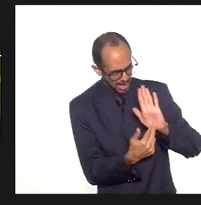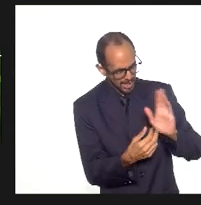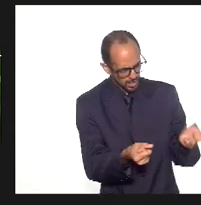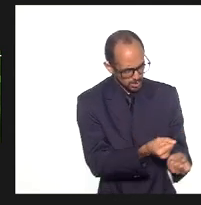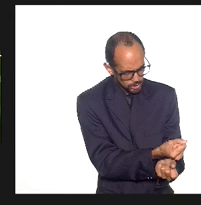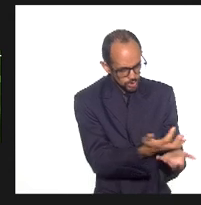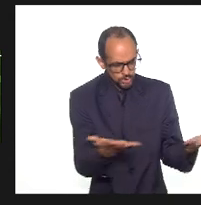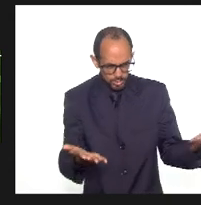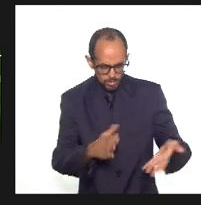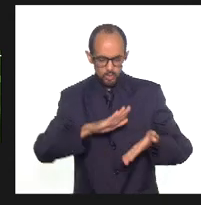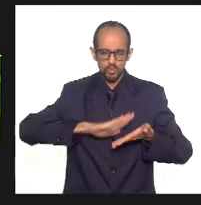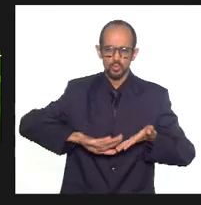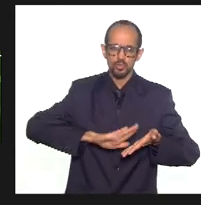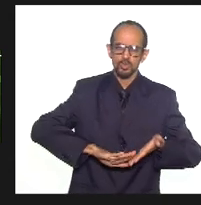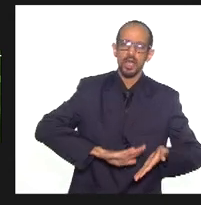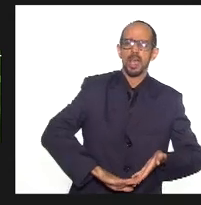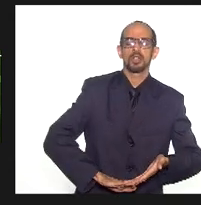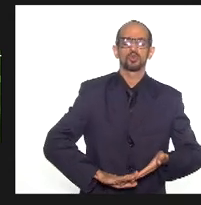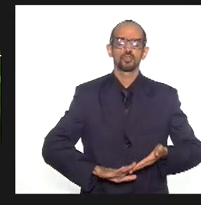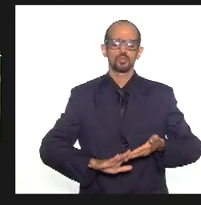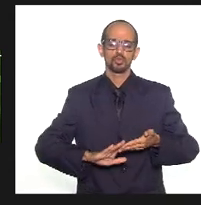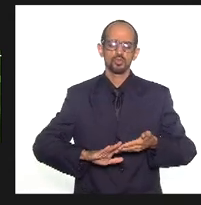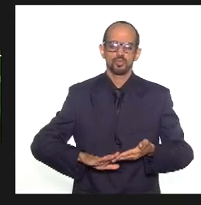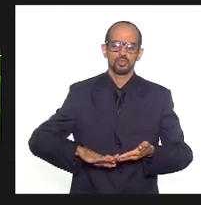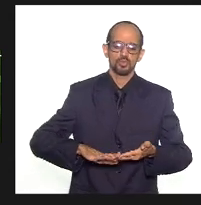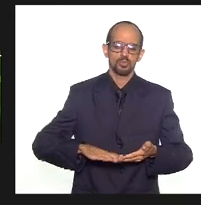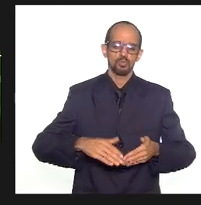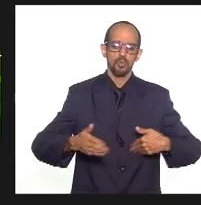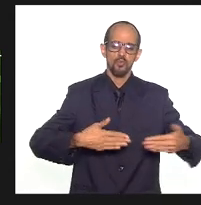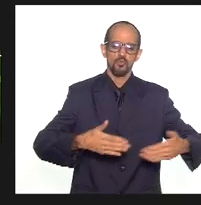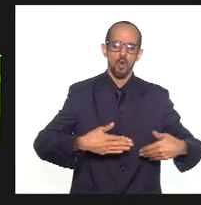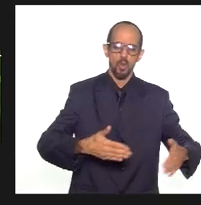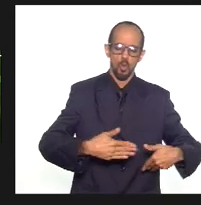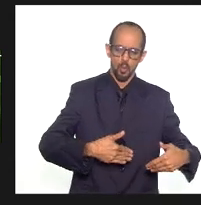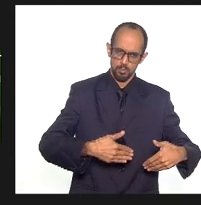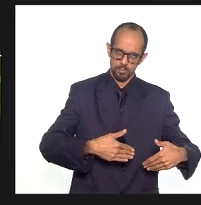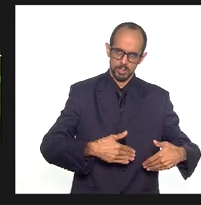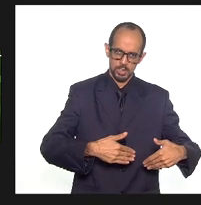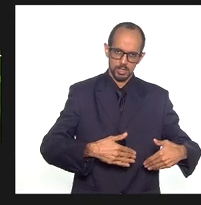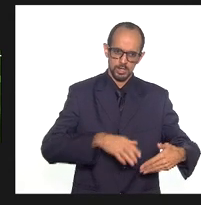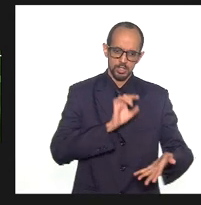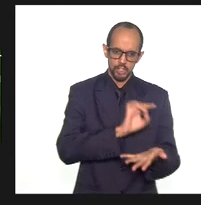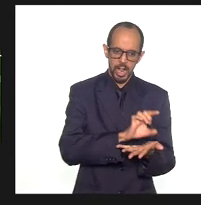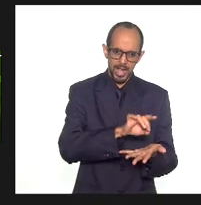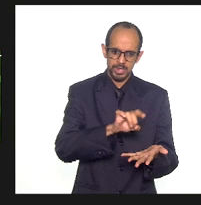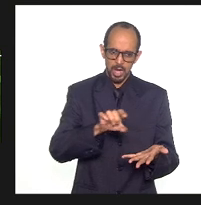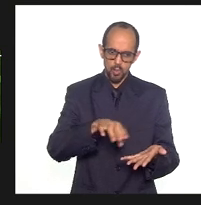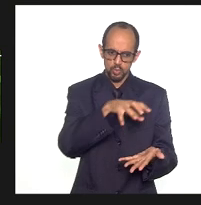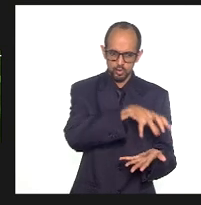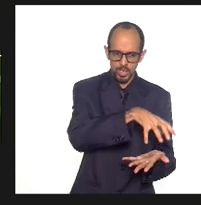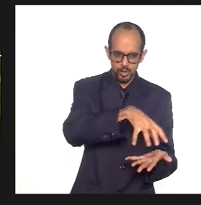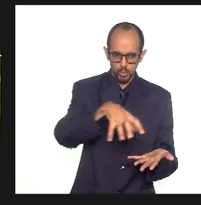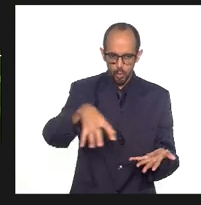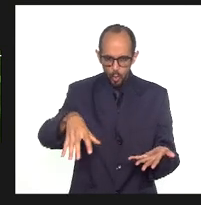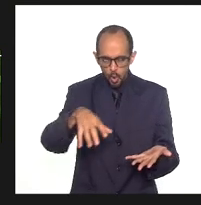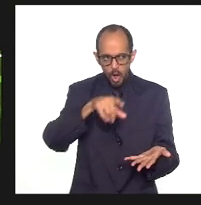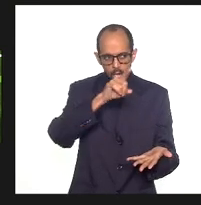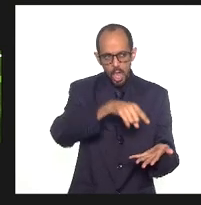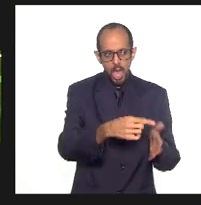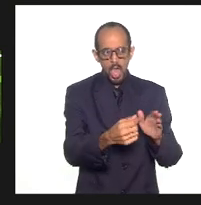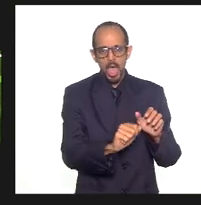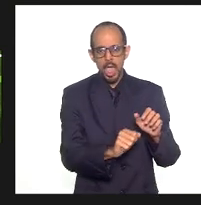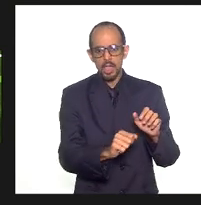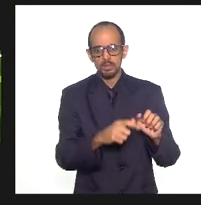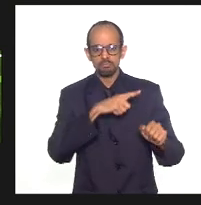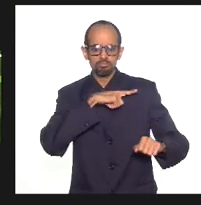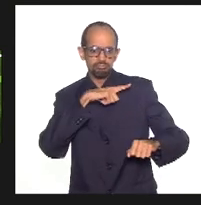distribuir os gastos em pool por volume produzido é definido em